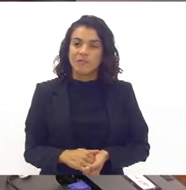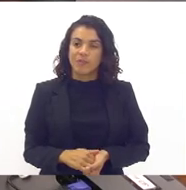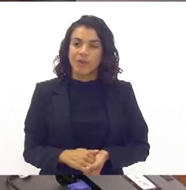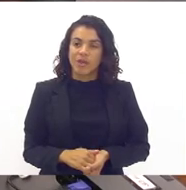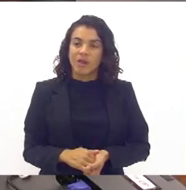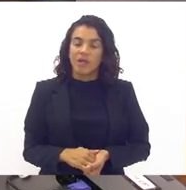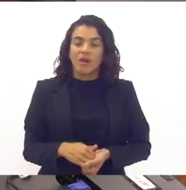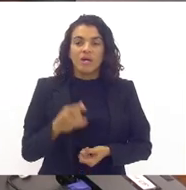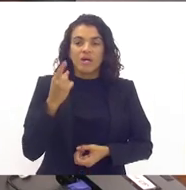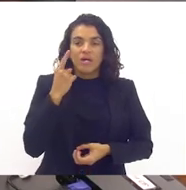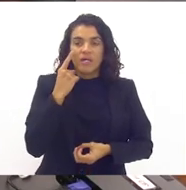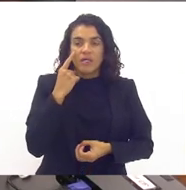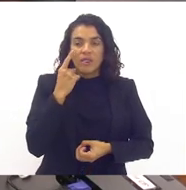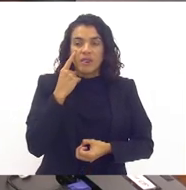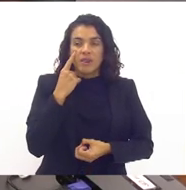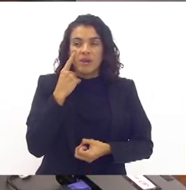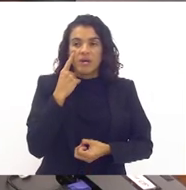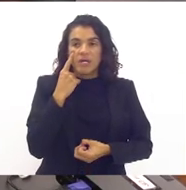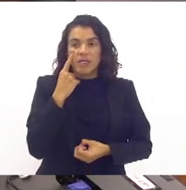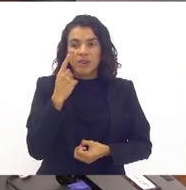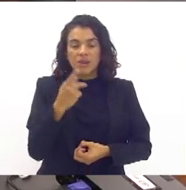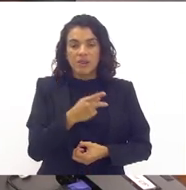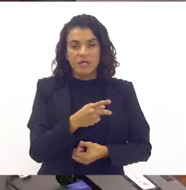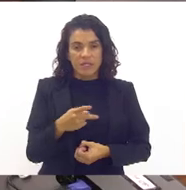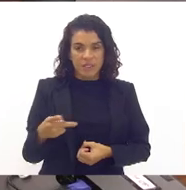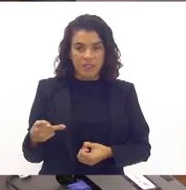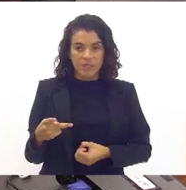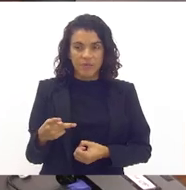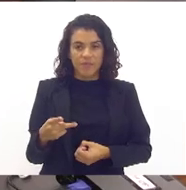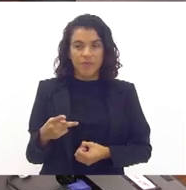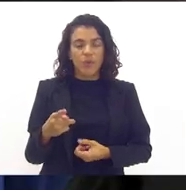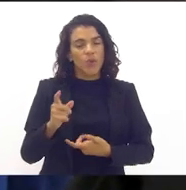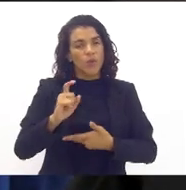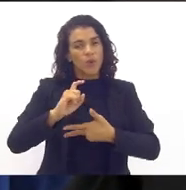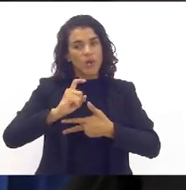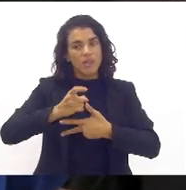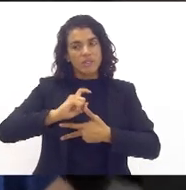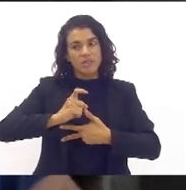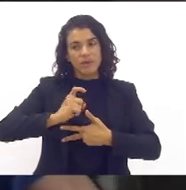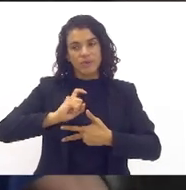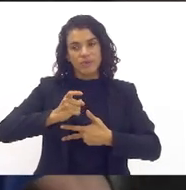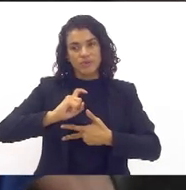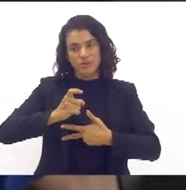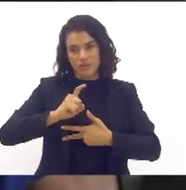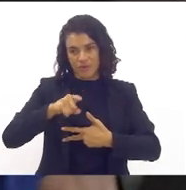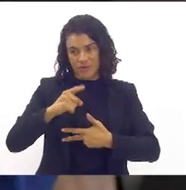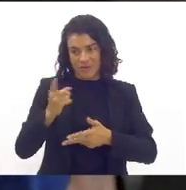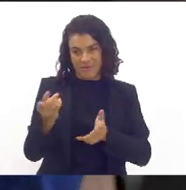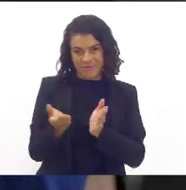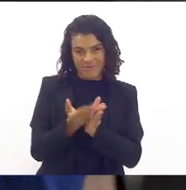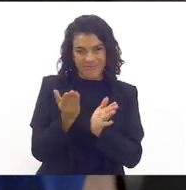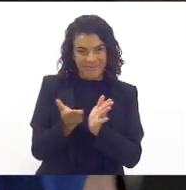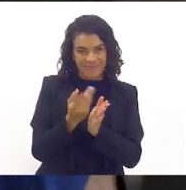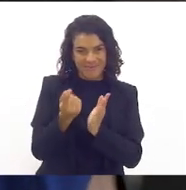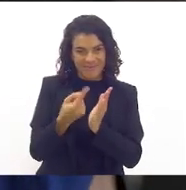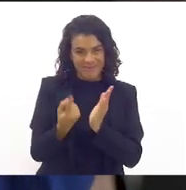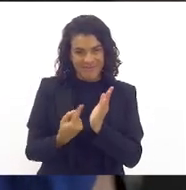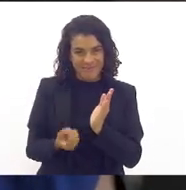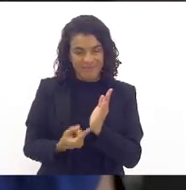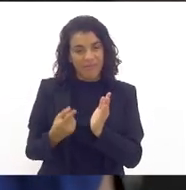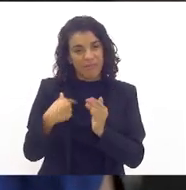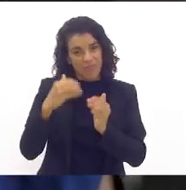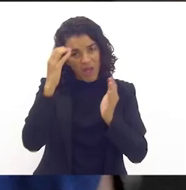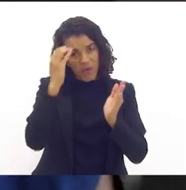Só uma coisa. Olha só, presidente. O executivo, com esse caderno, está cumprindo o